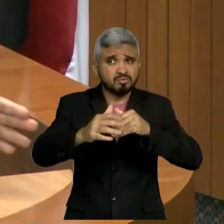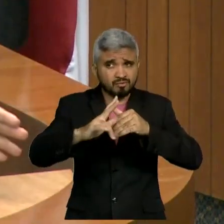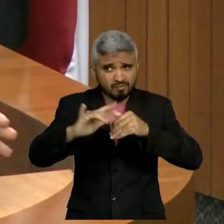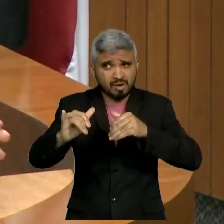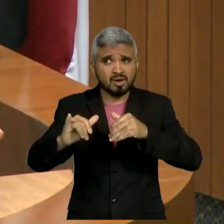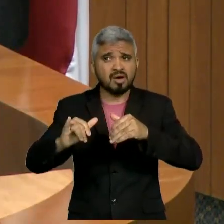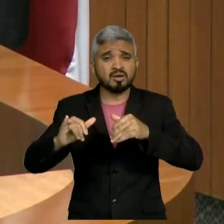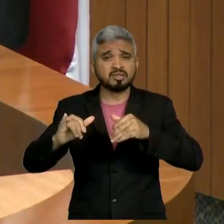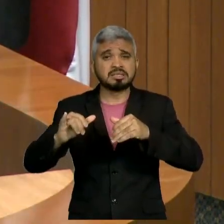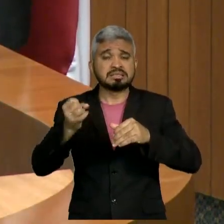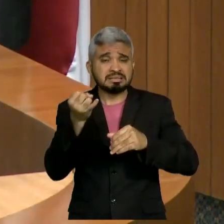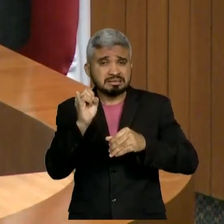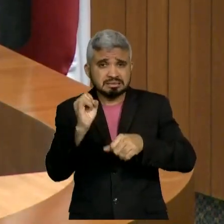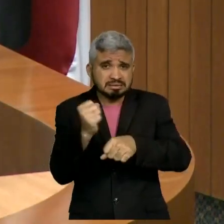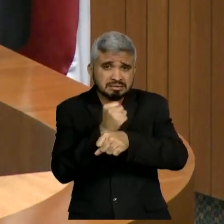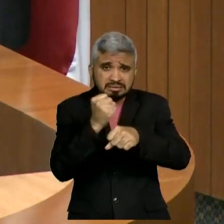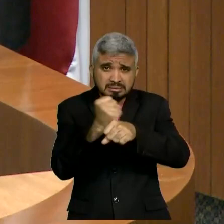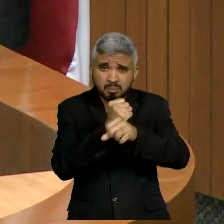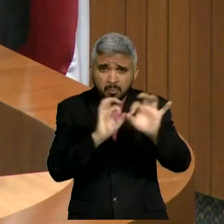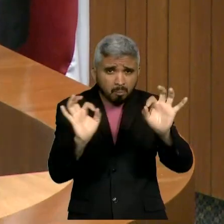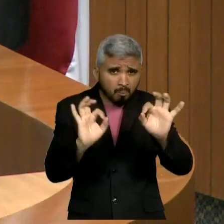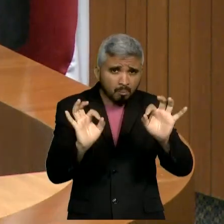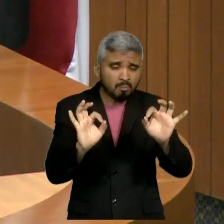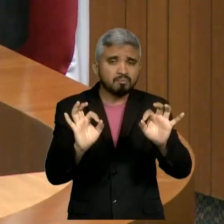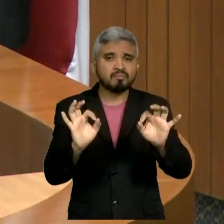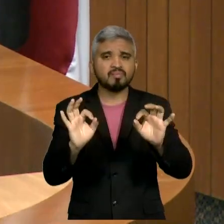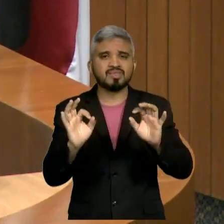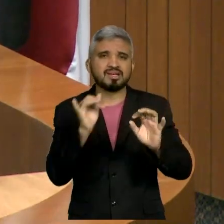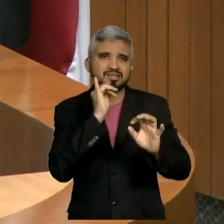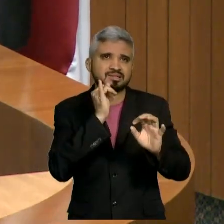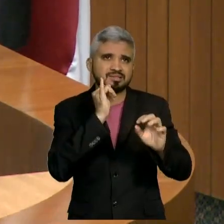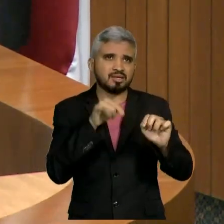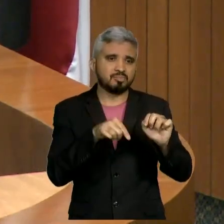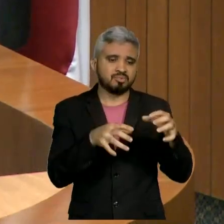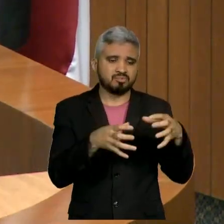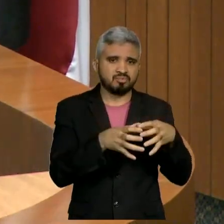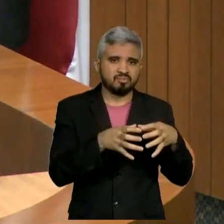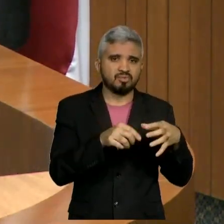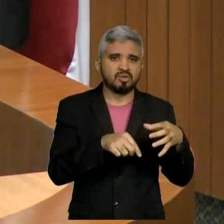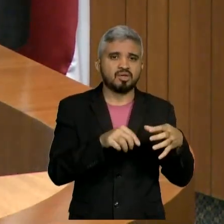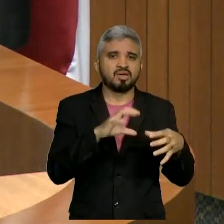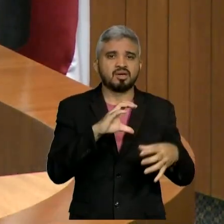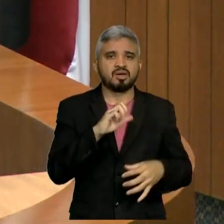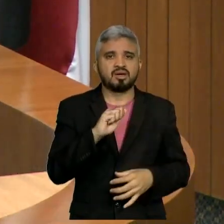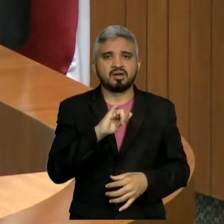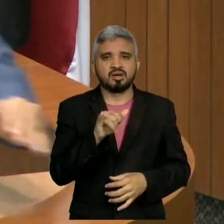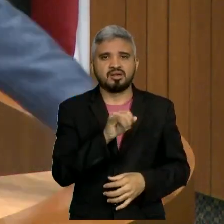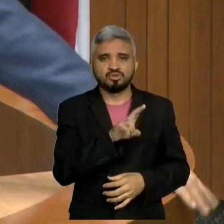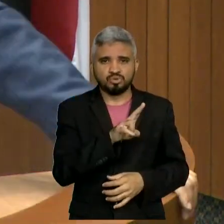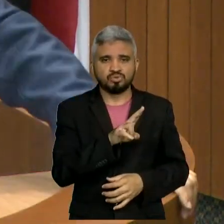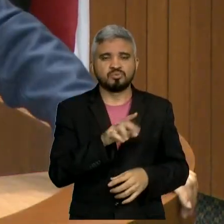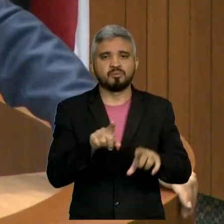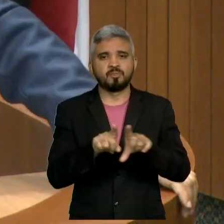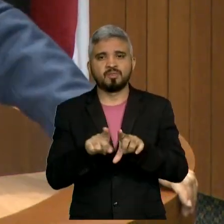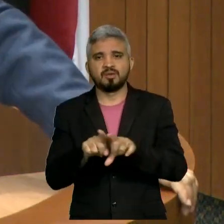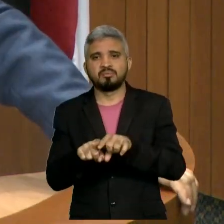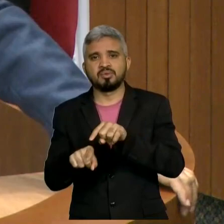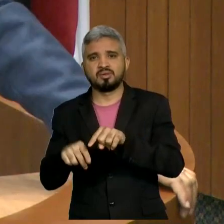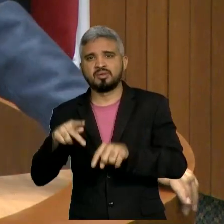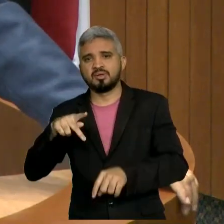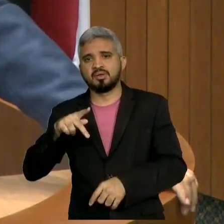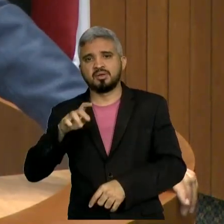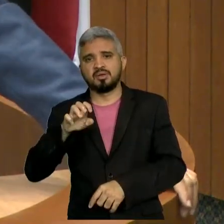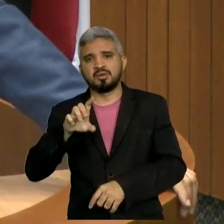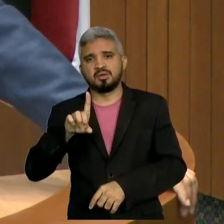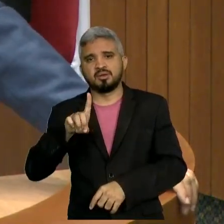trechos perto do povoado Caju e também do outro lado, que liga Pedro do Rosário a